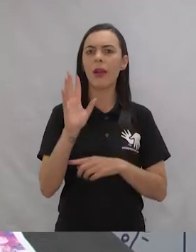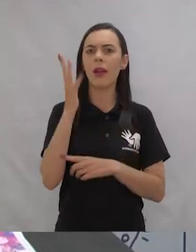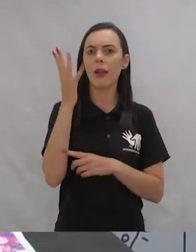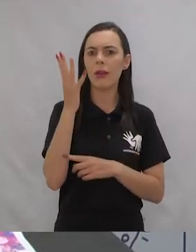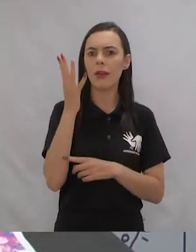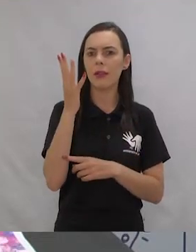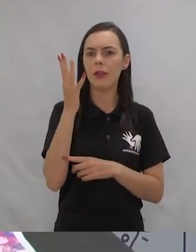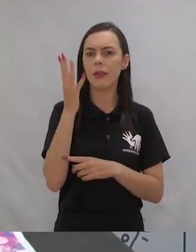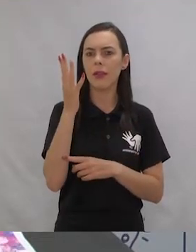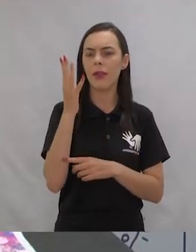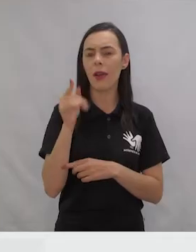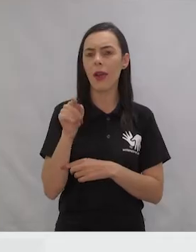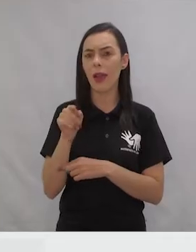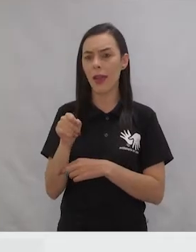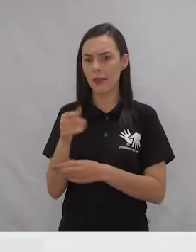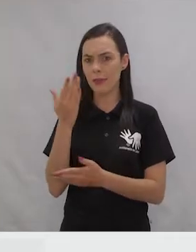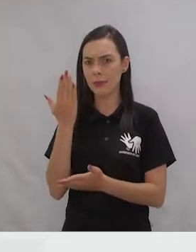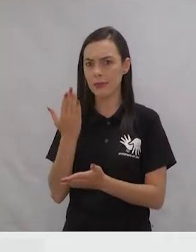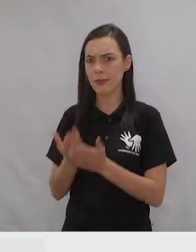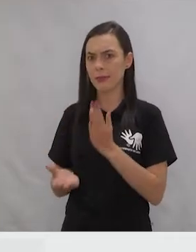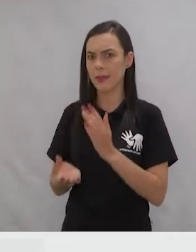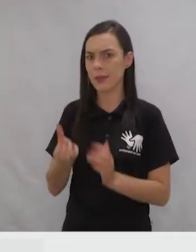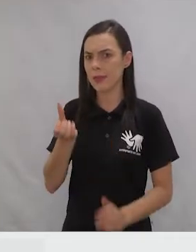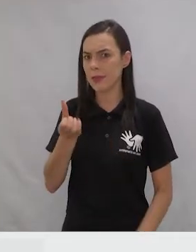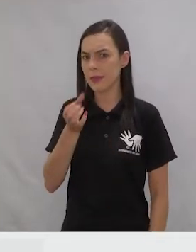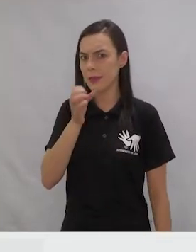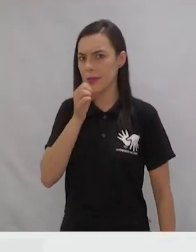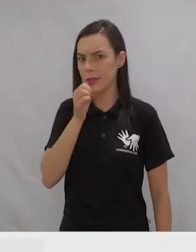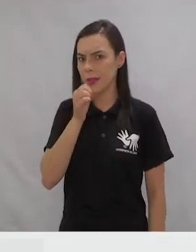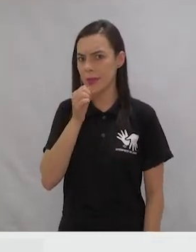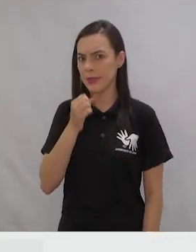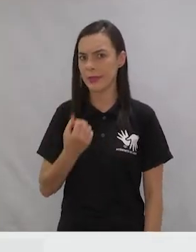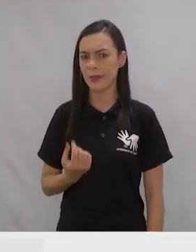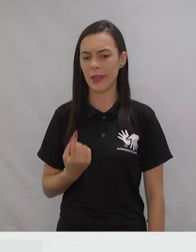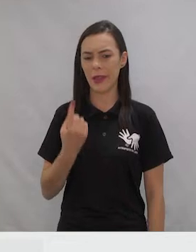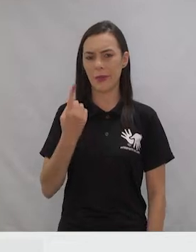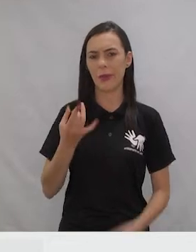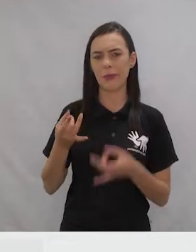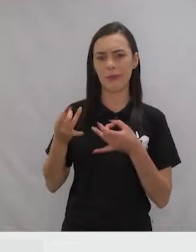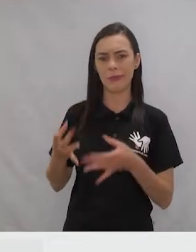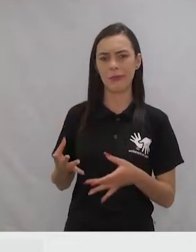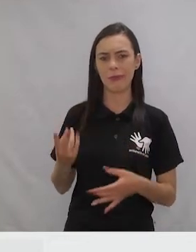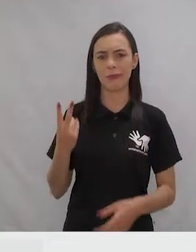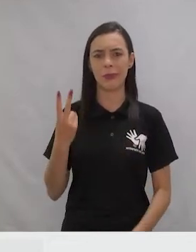lá? Derrubou 6. Uma que caiu,